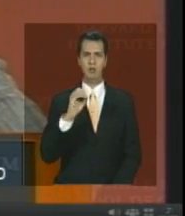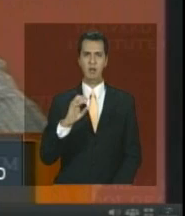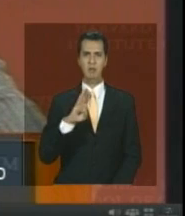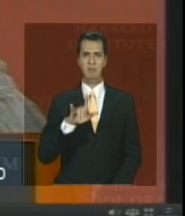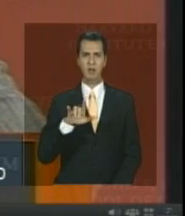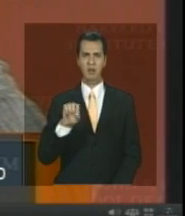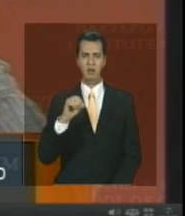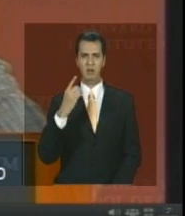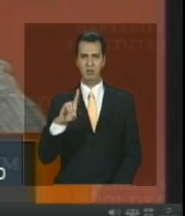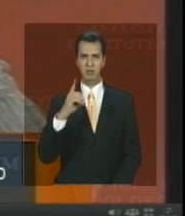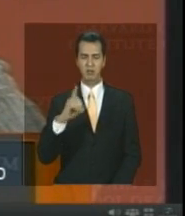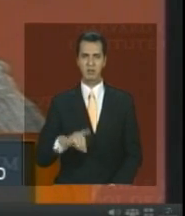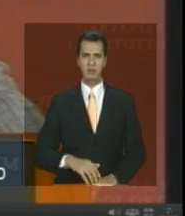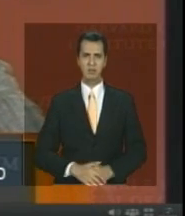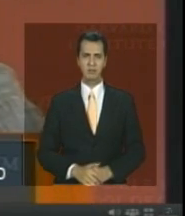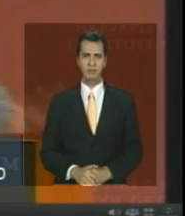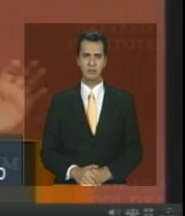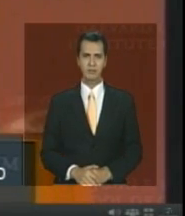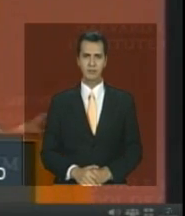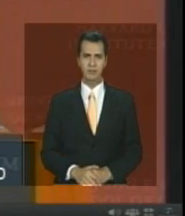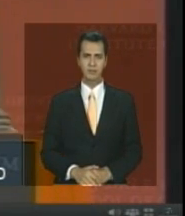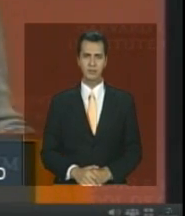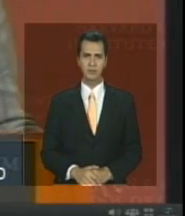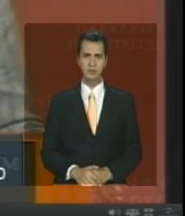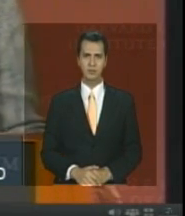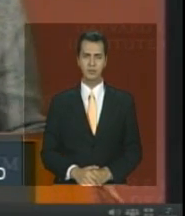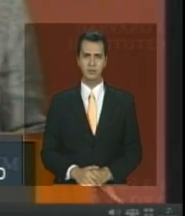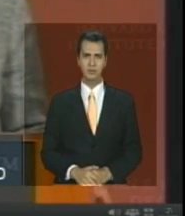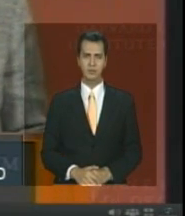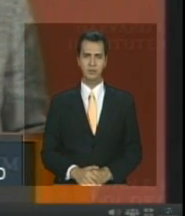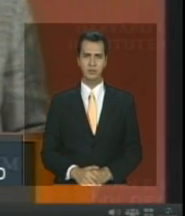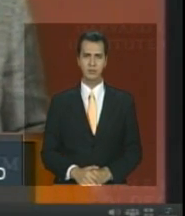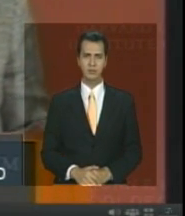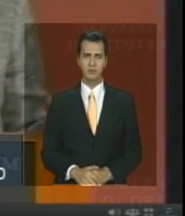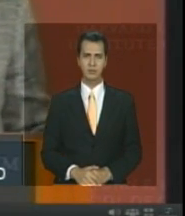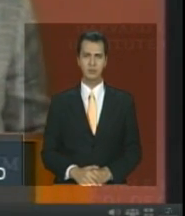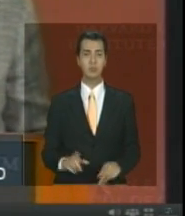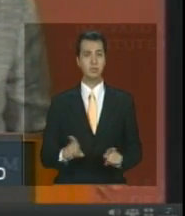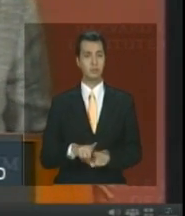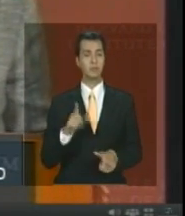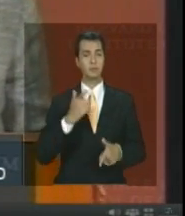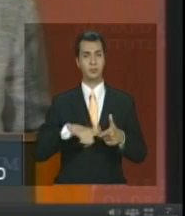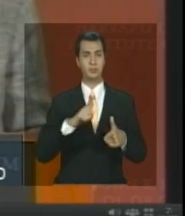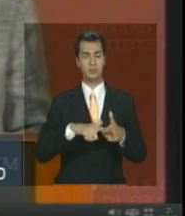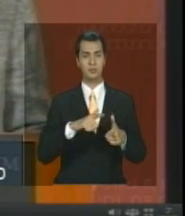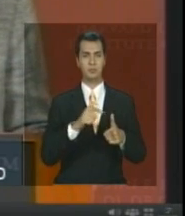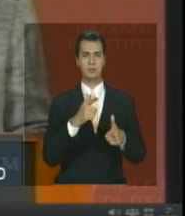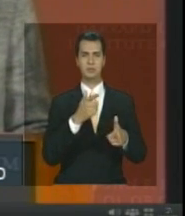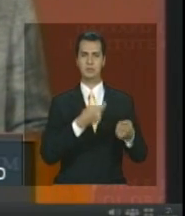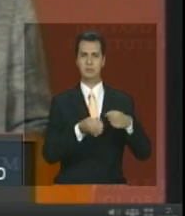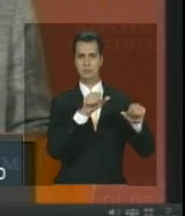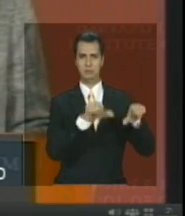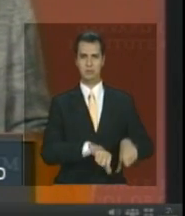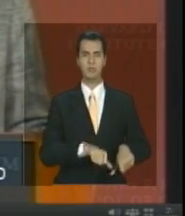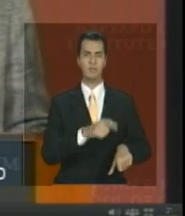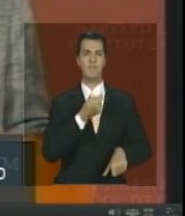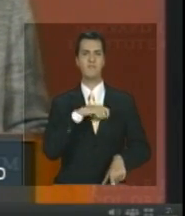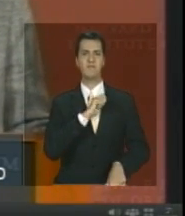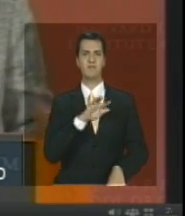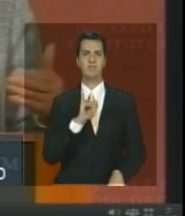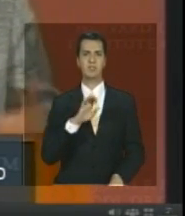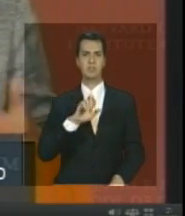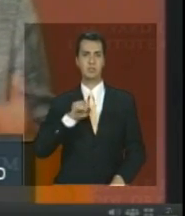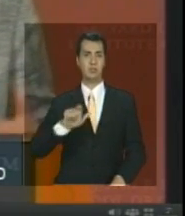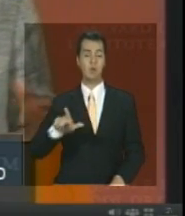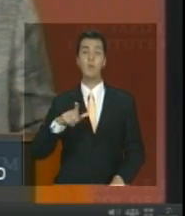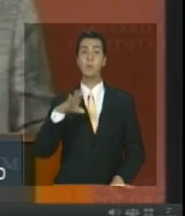dólares. E a crise fiscal também não nos atingiu. As contas do setor público